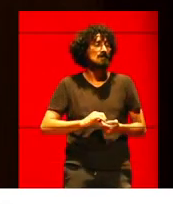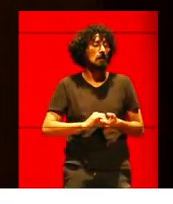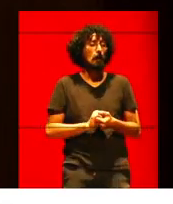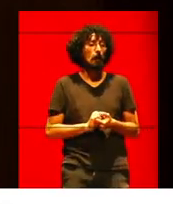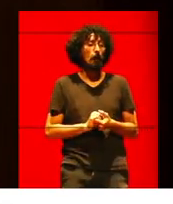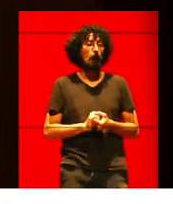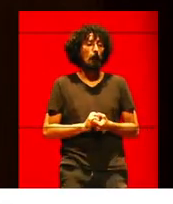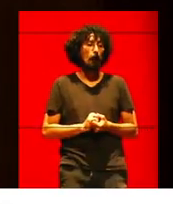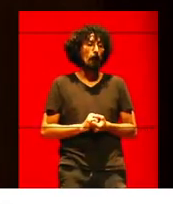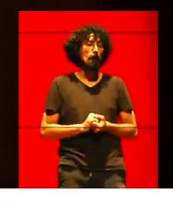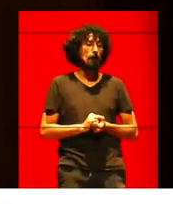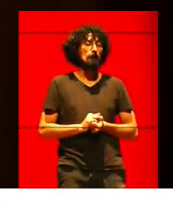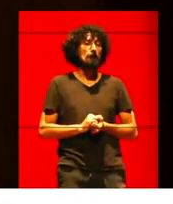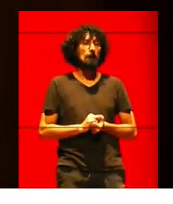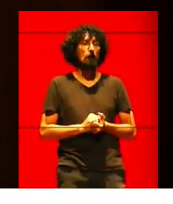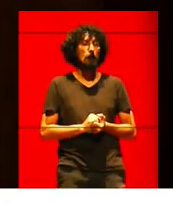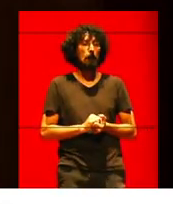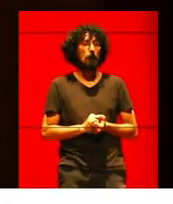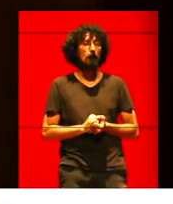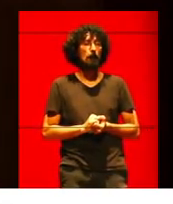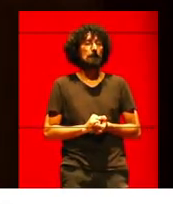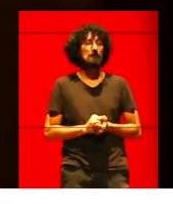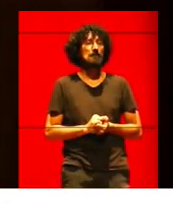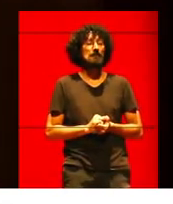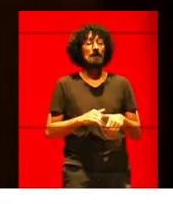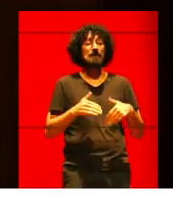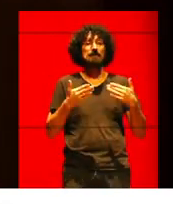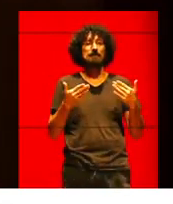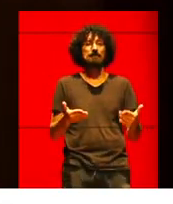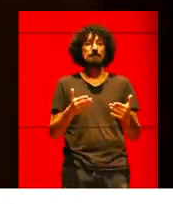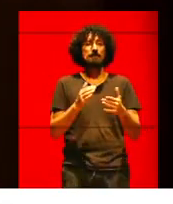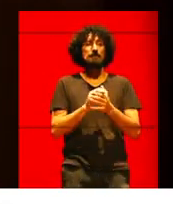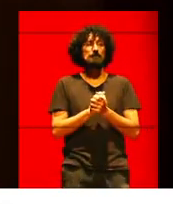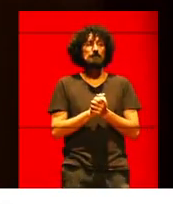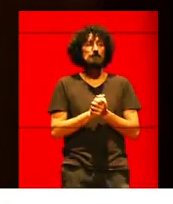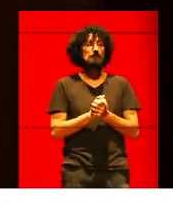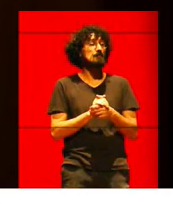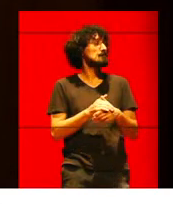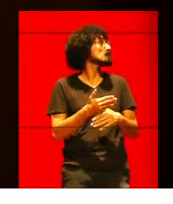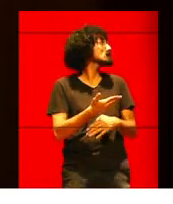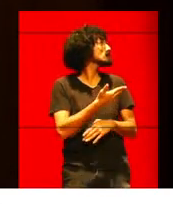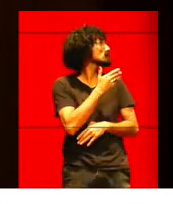um vídeo próprio para a galera lá. Senhores, Anitta.